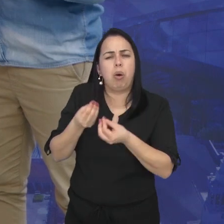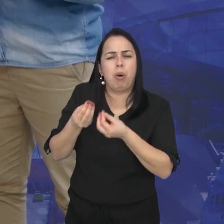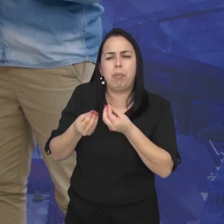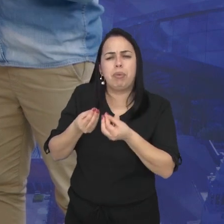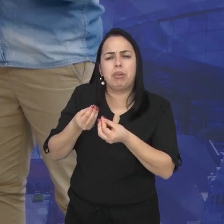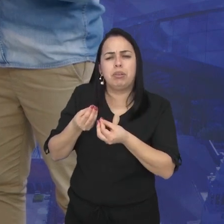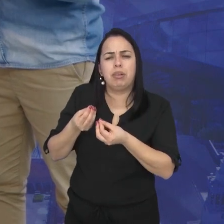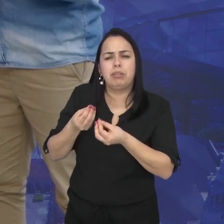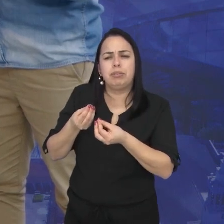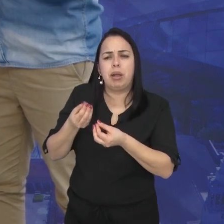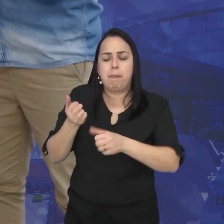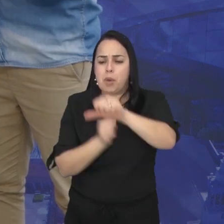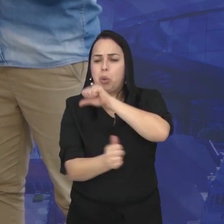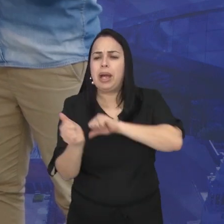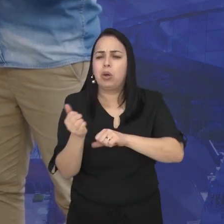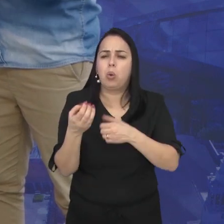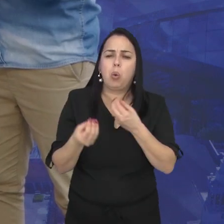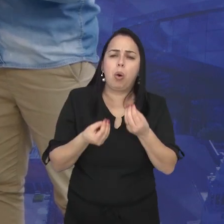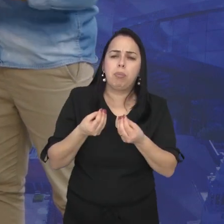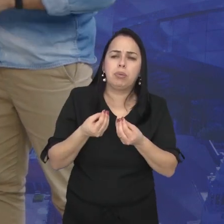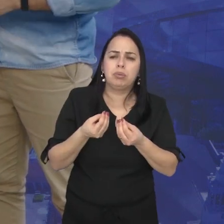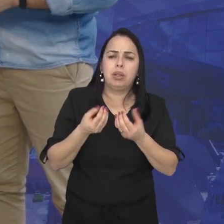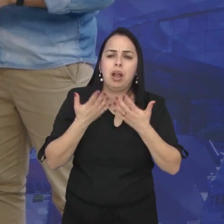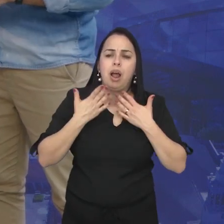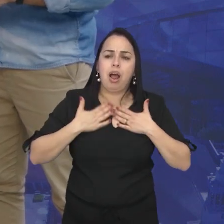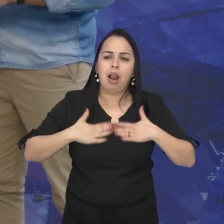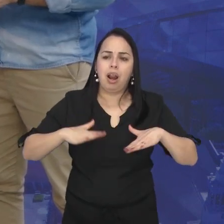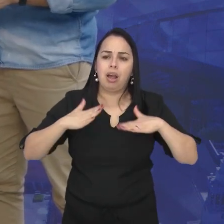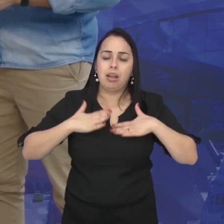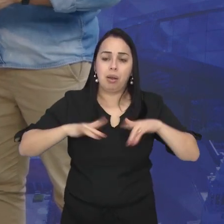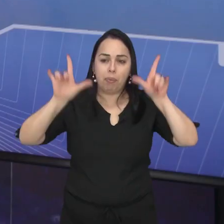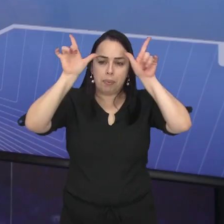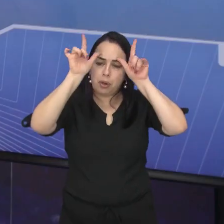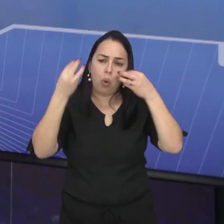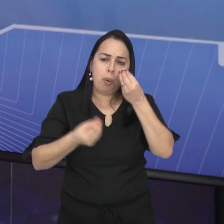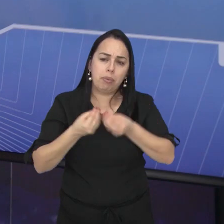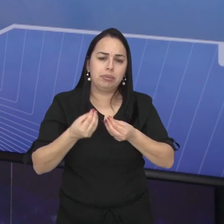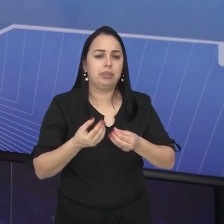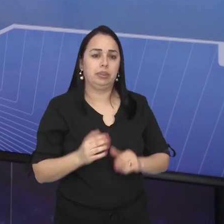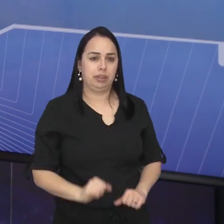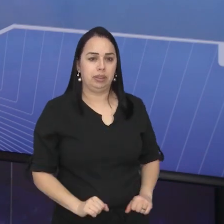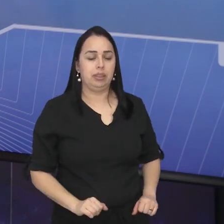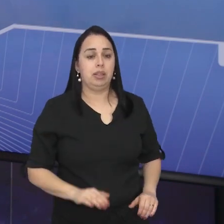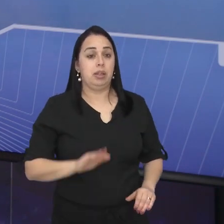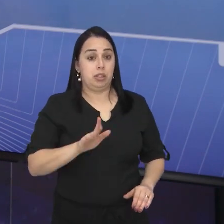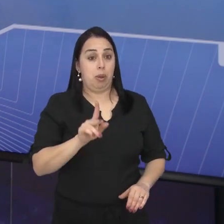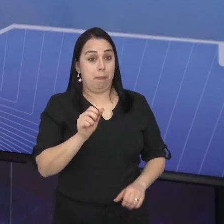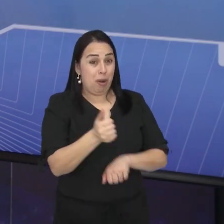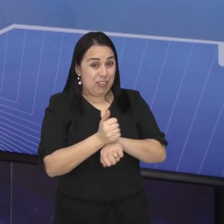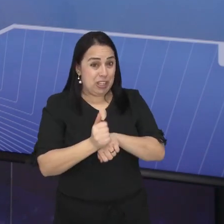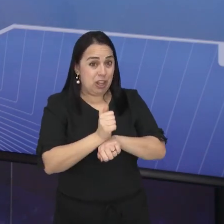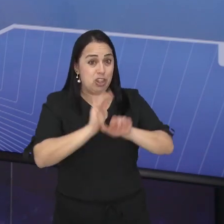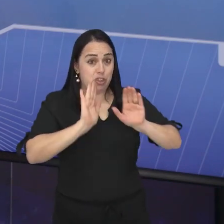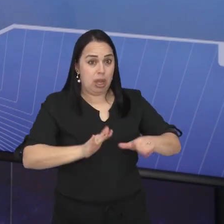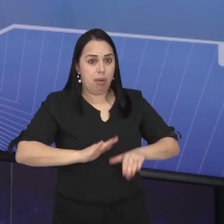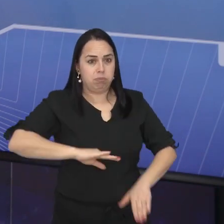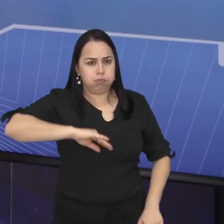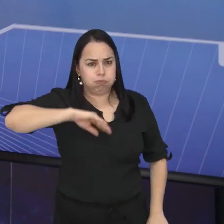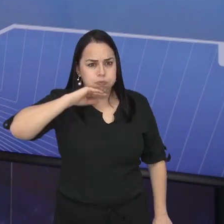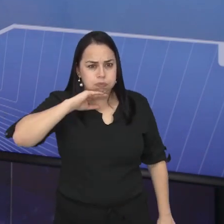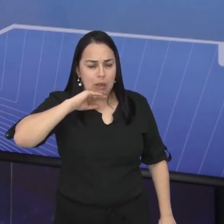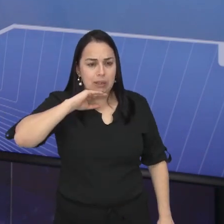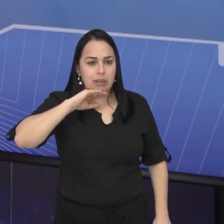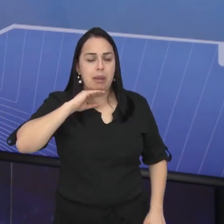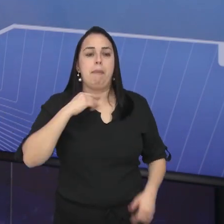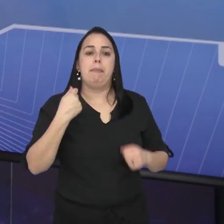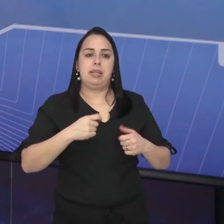né? Como ele sair dessa situação? A partir do momento que o profissional entra nessa situação de esgotamento,